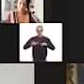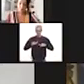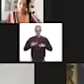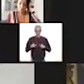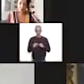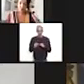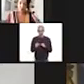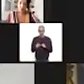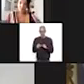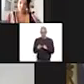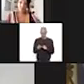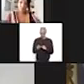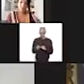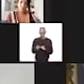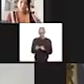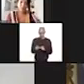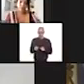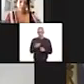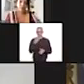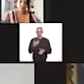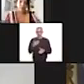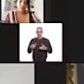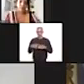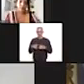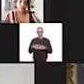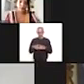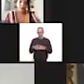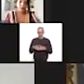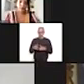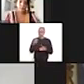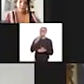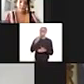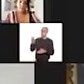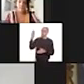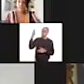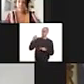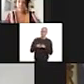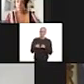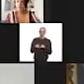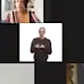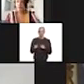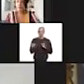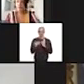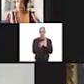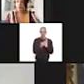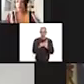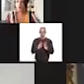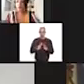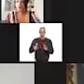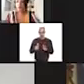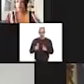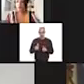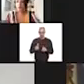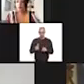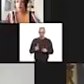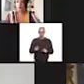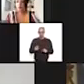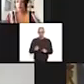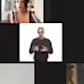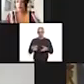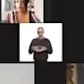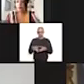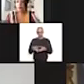seja o mais célere possível, e pedir a Vossa Excelência que inclua tão logo em pauta para que a gente possa promover essa discussão tão importante, porque,